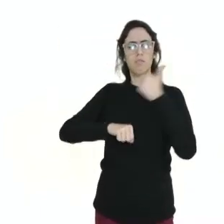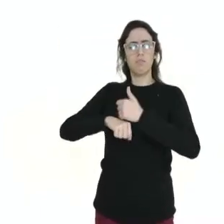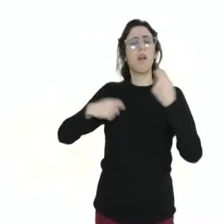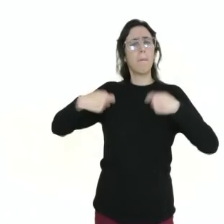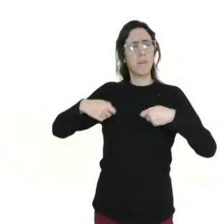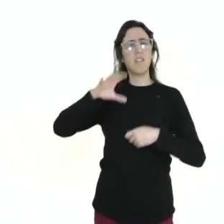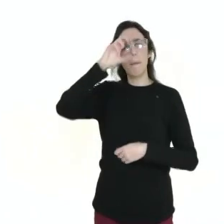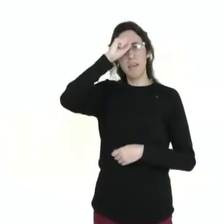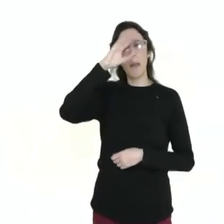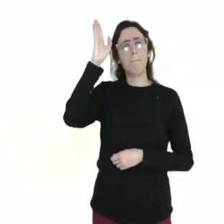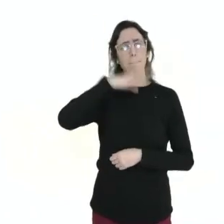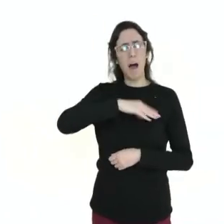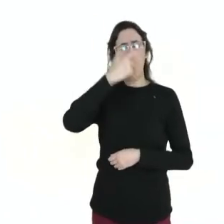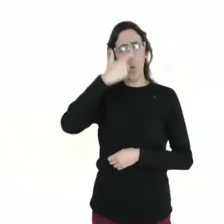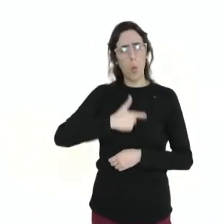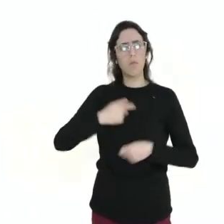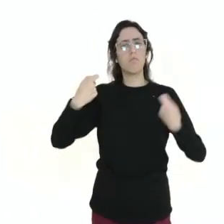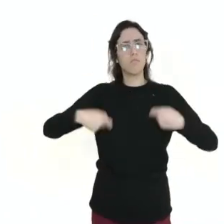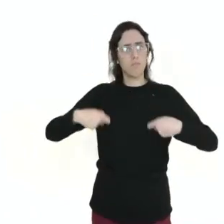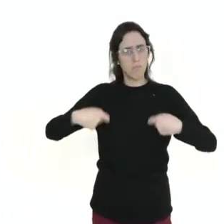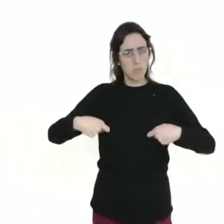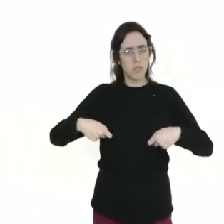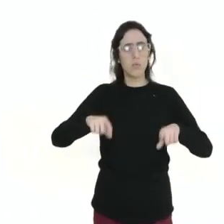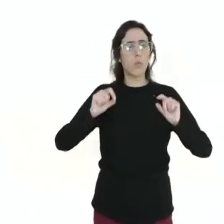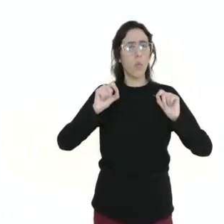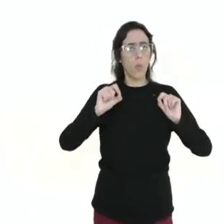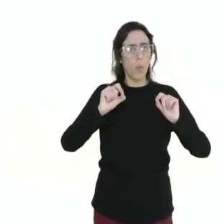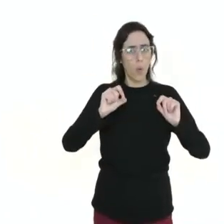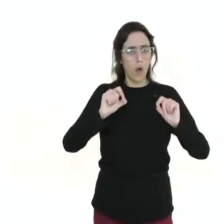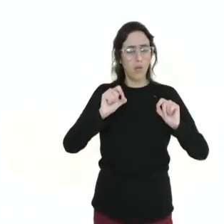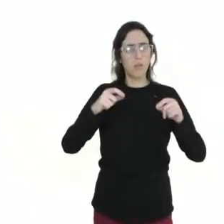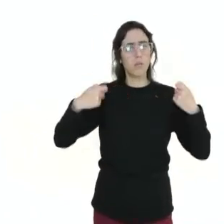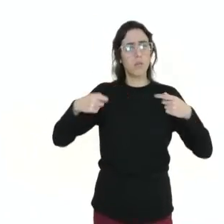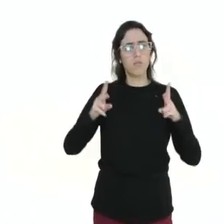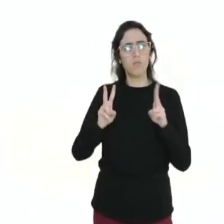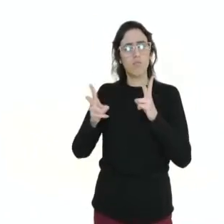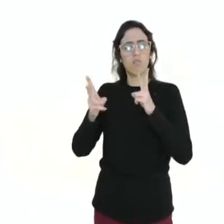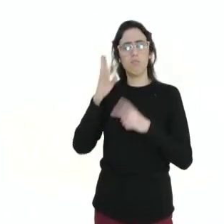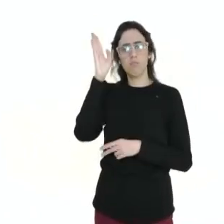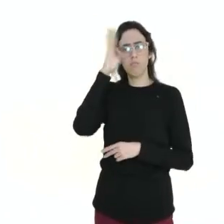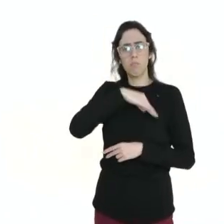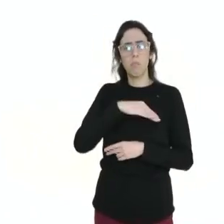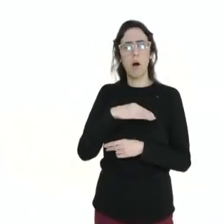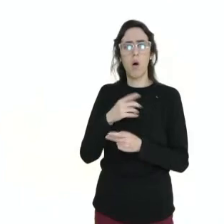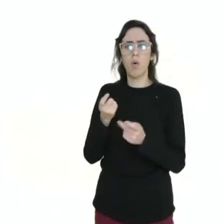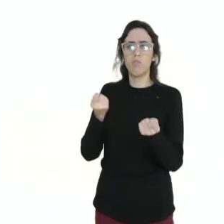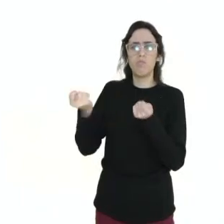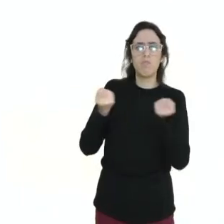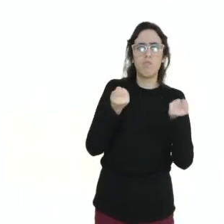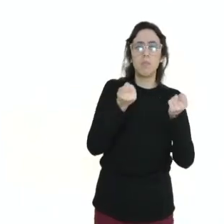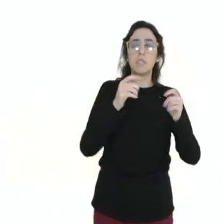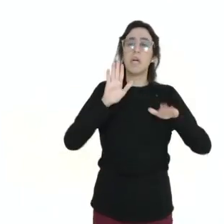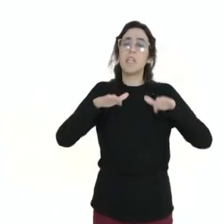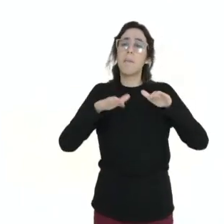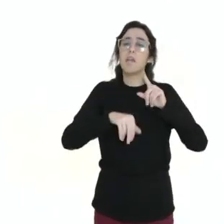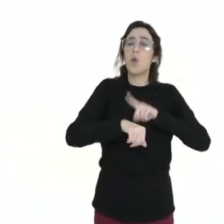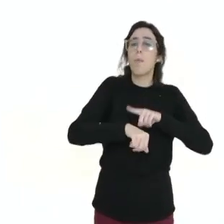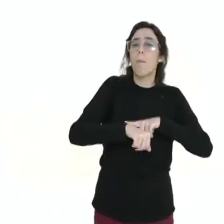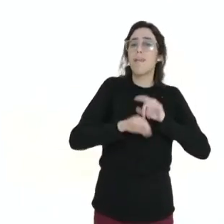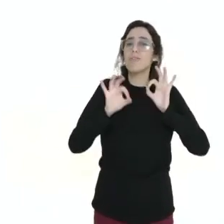se valha ou deixe de valer-se disso segundo a necessidade. Então, de acordo